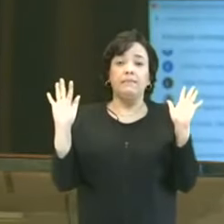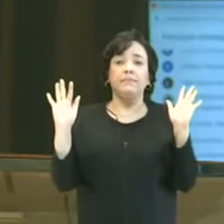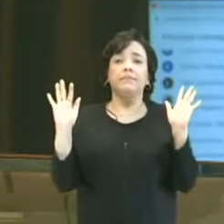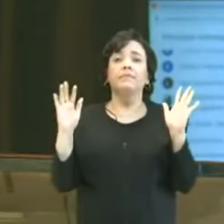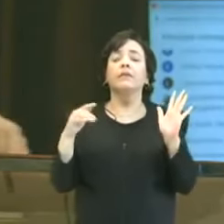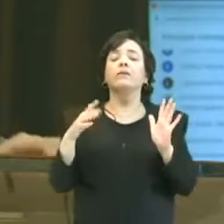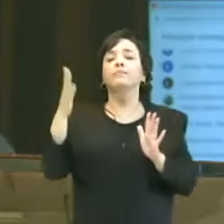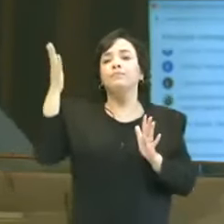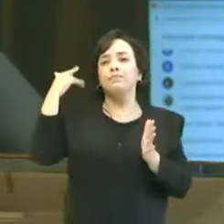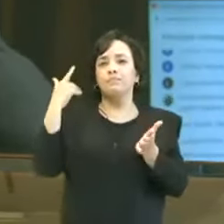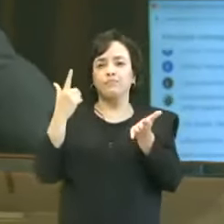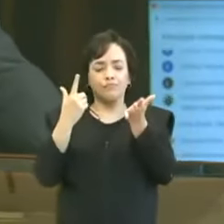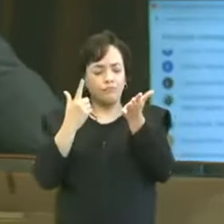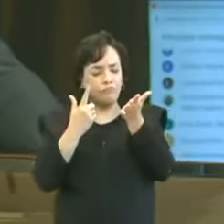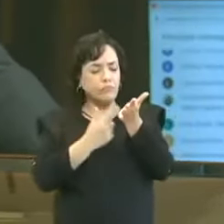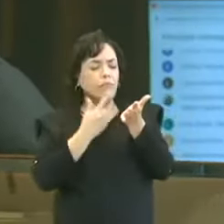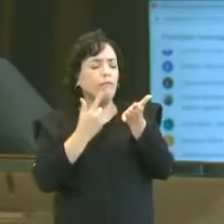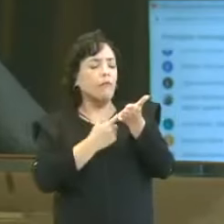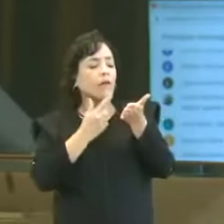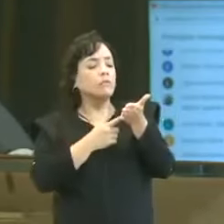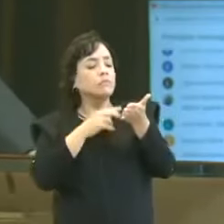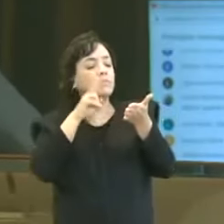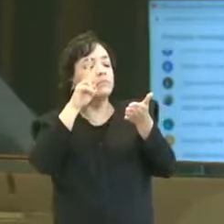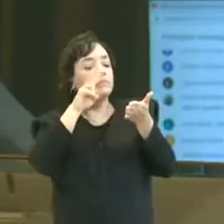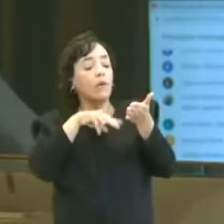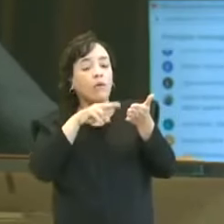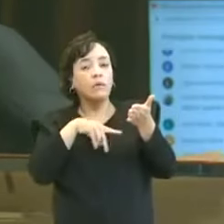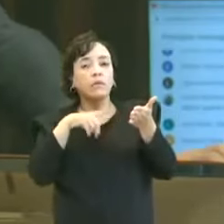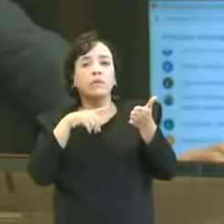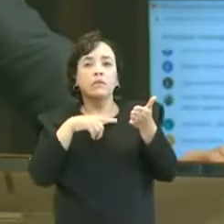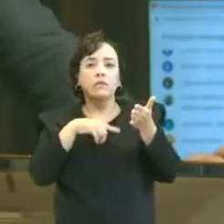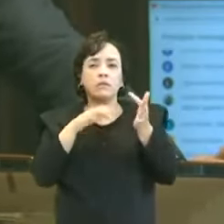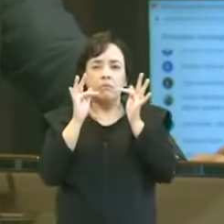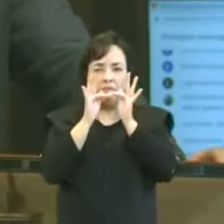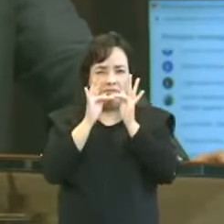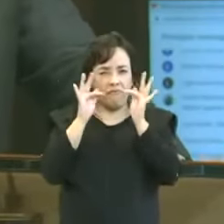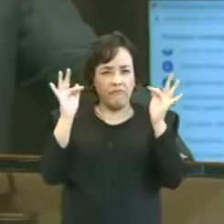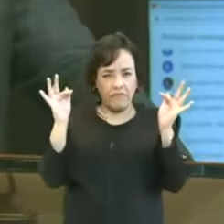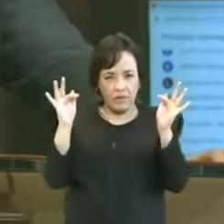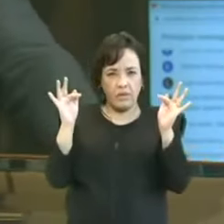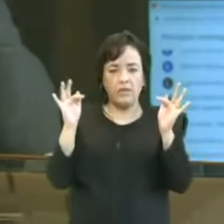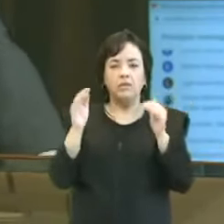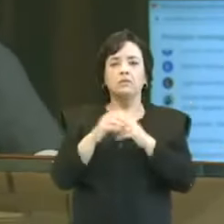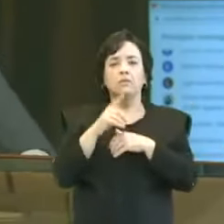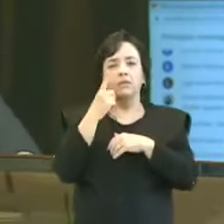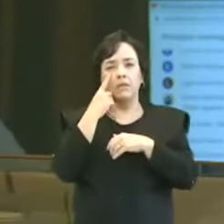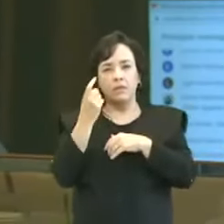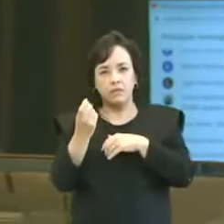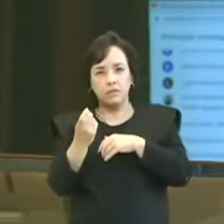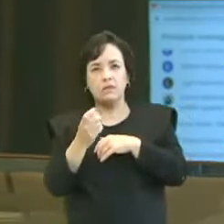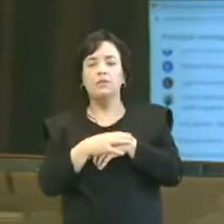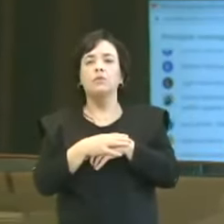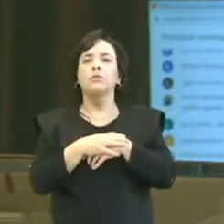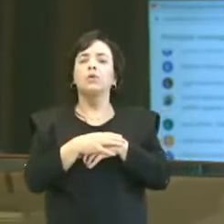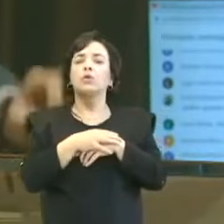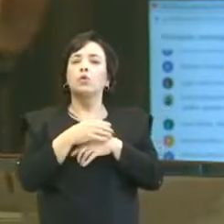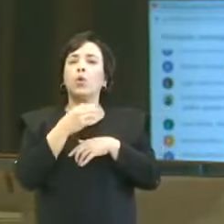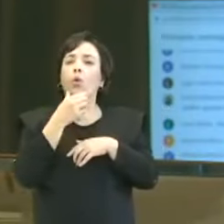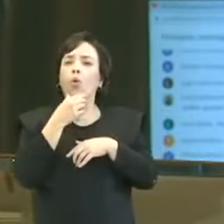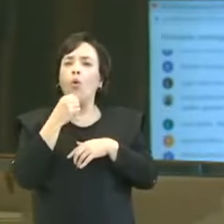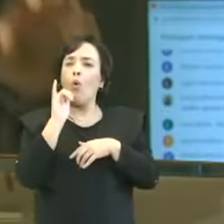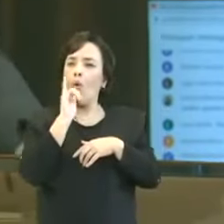Eu li um livro do Francis Chan e ele usava uma ilustração interessante. Ele falava de um rapaz que